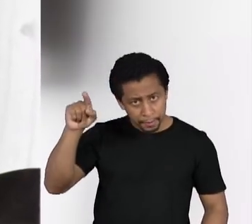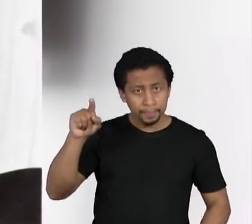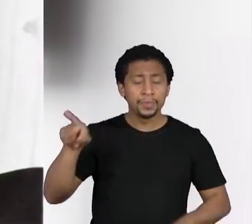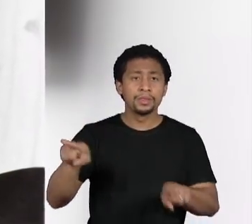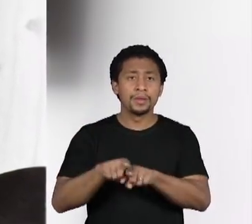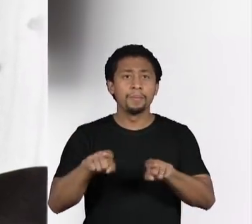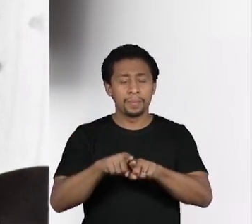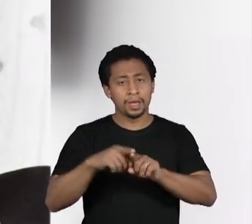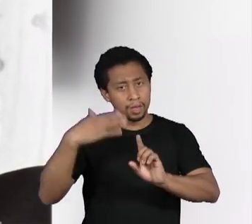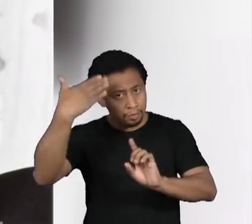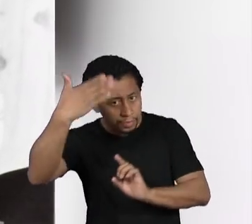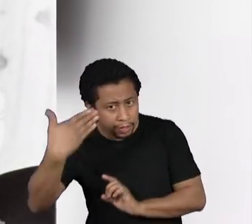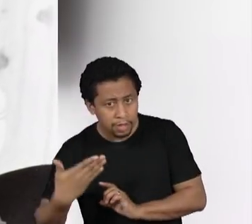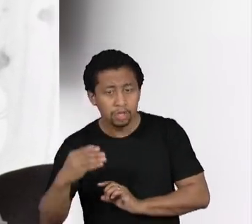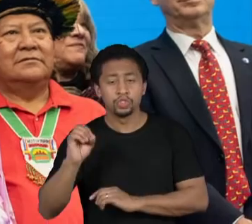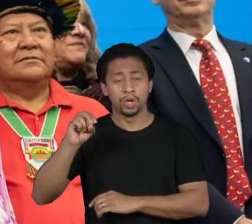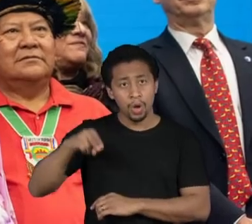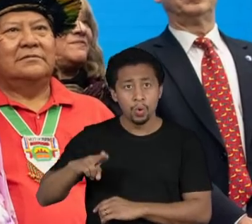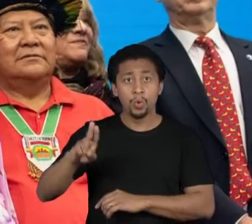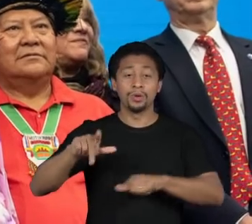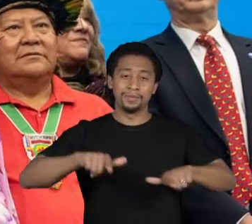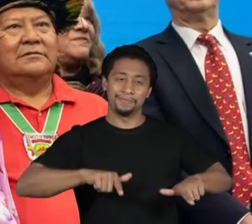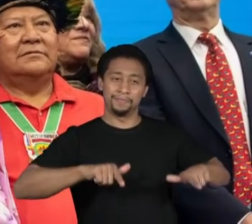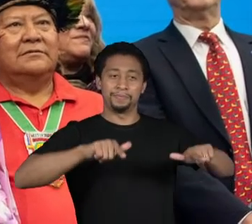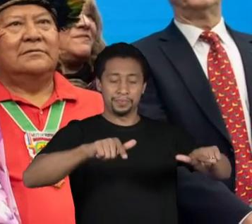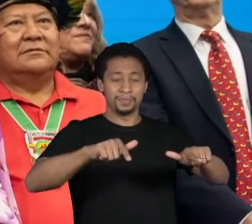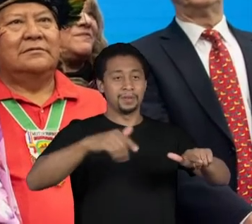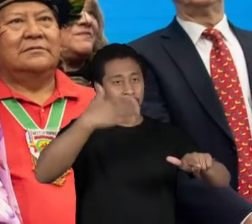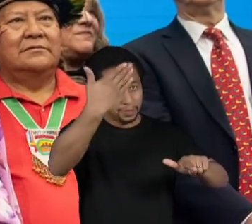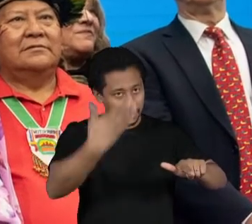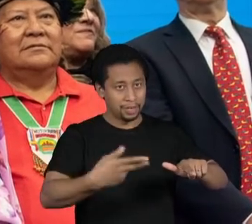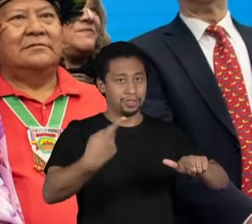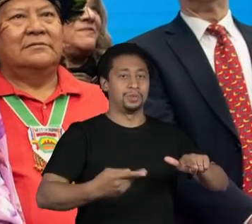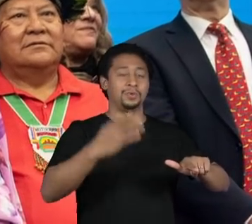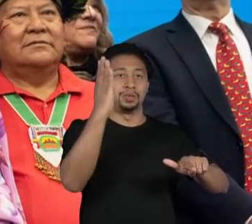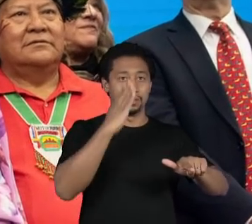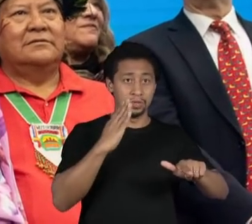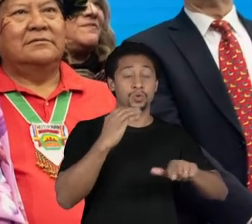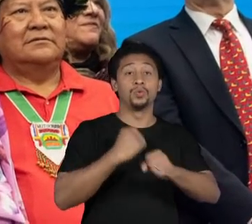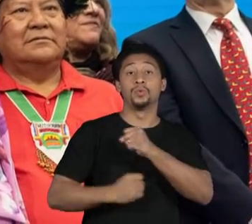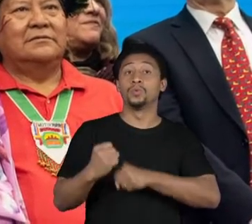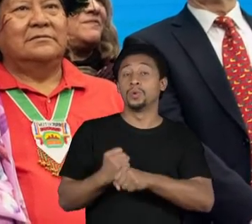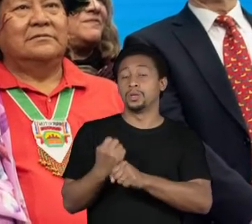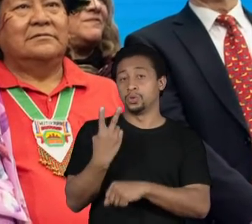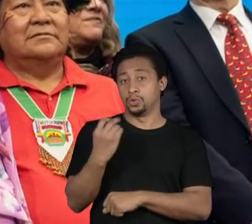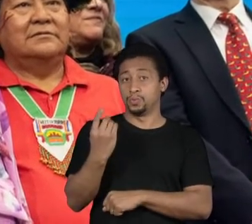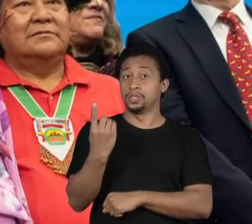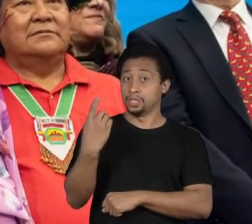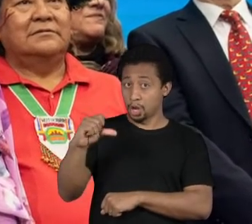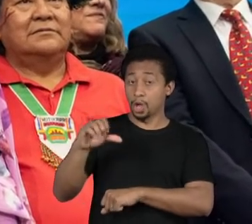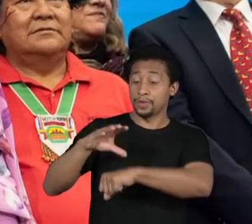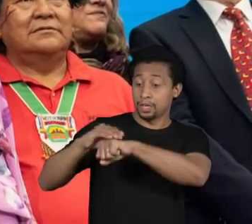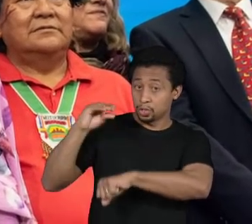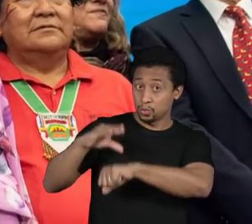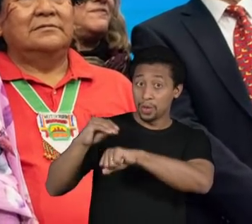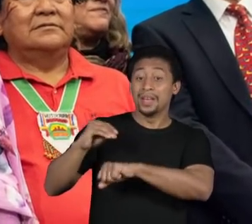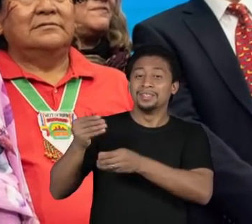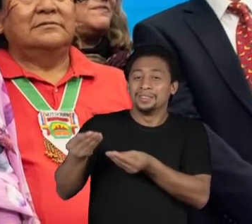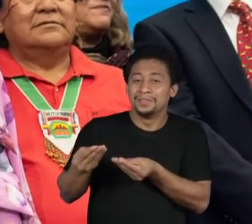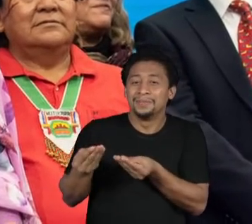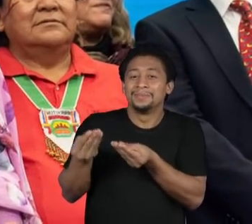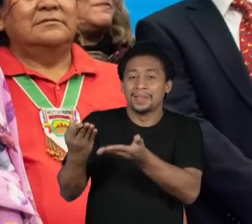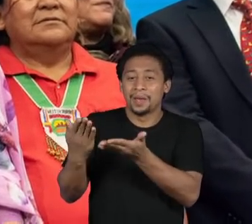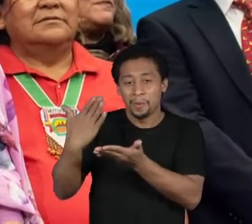a Ordem de Mérito do Brasil. Em 2019, na Suécia, ganhou o prêmio Right Livelihood,